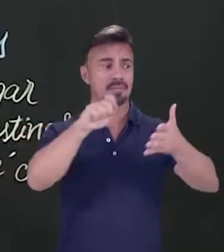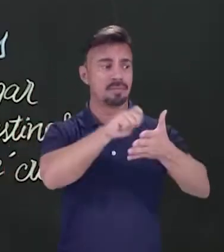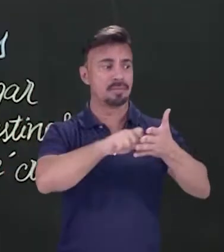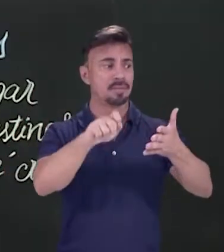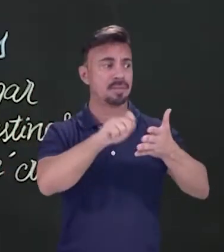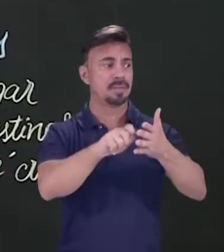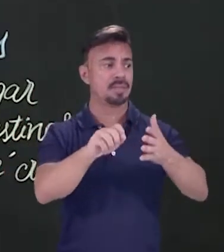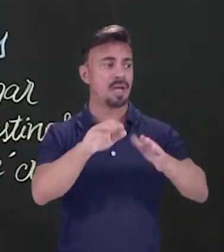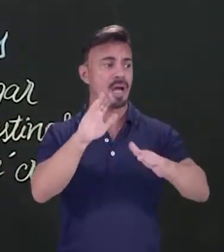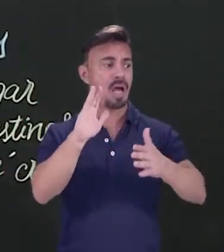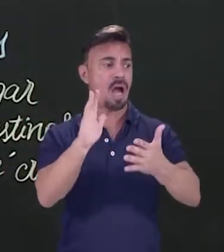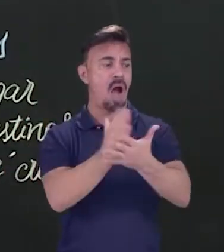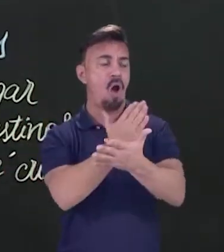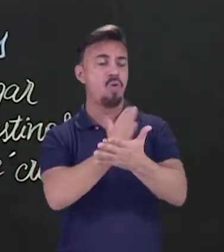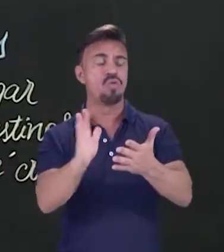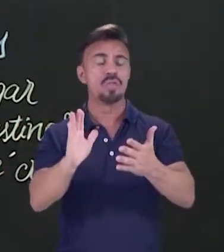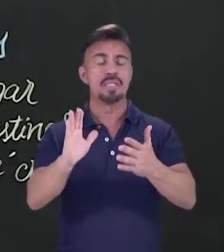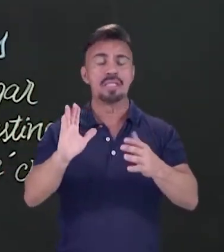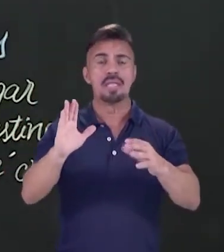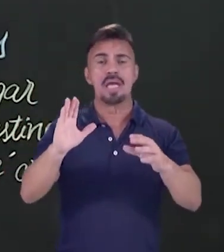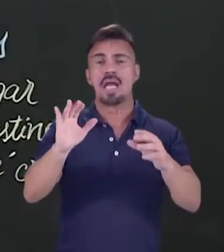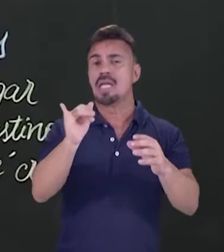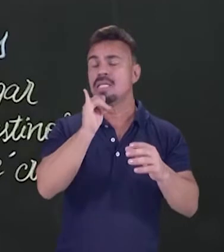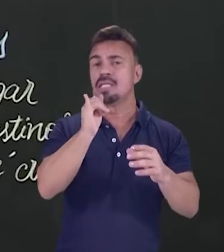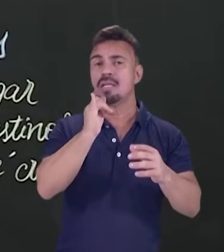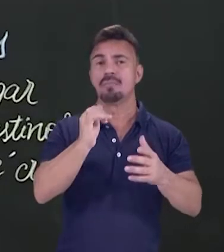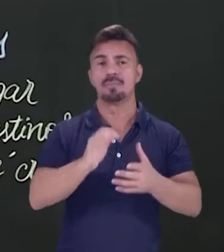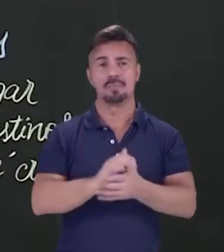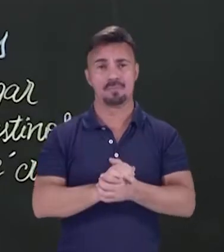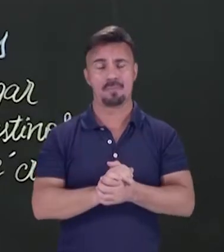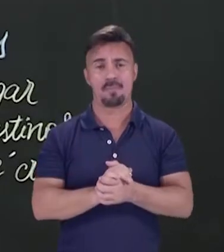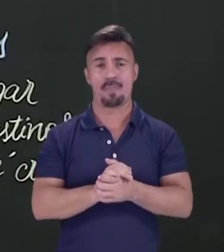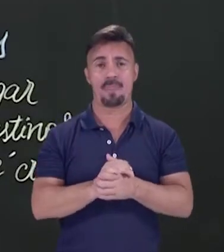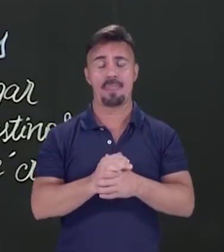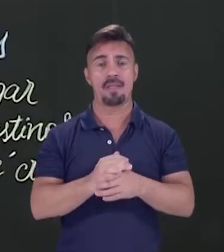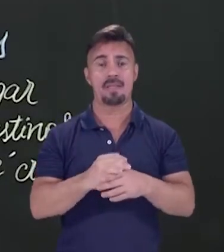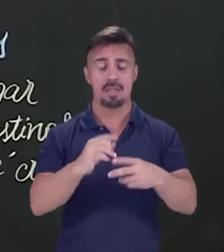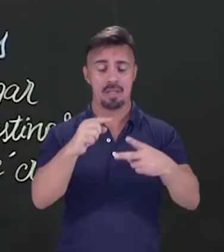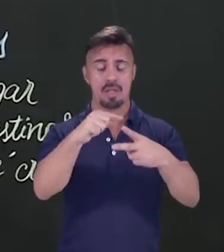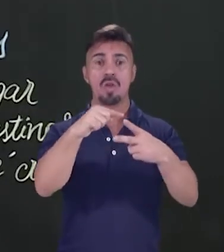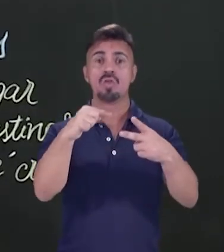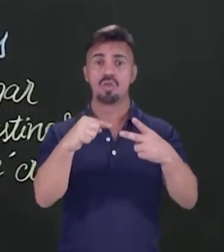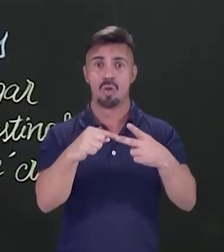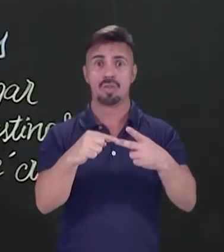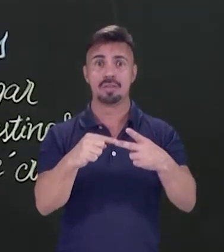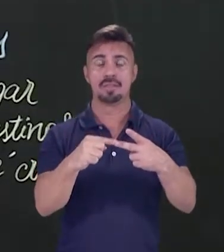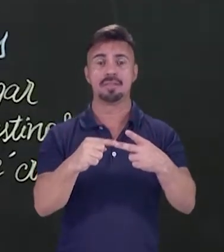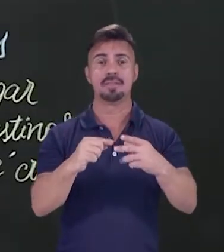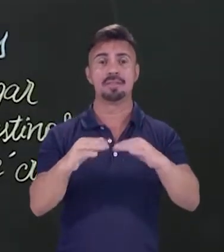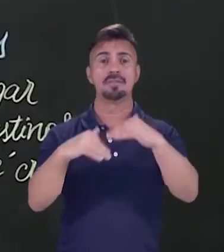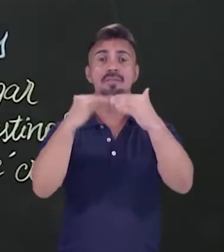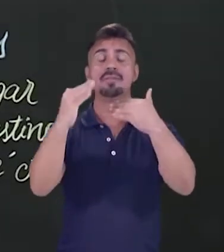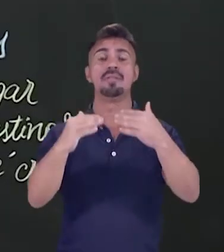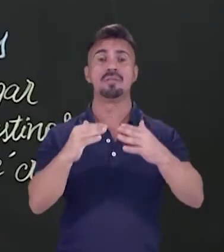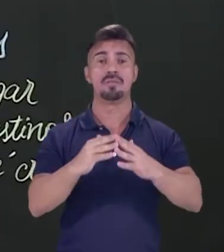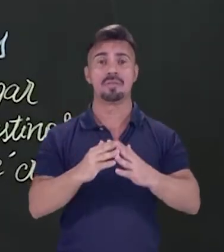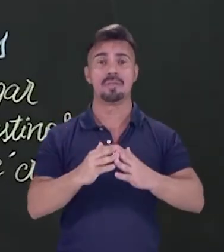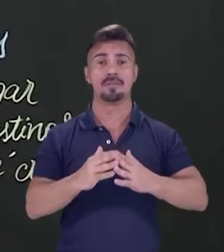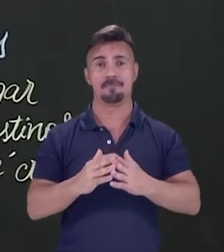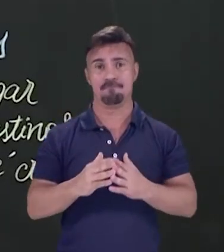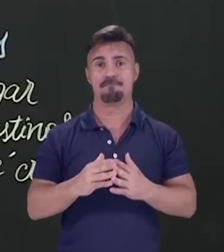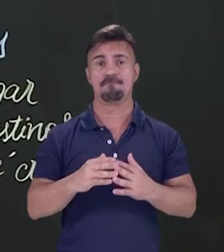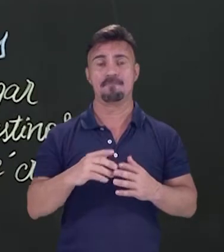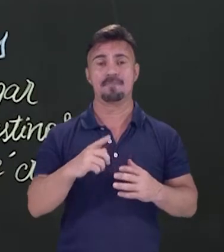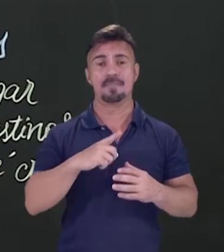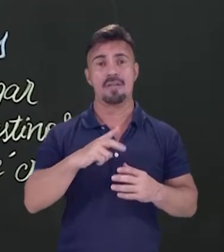alguns exemplos. Depois desse parágrafo introdutório, pelo menos 2 parágrafos de desenvolvimento. A extensão de um artigo de